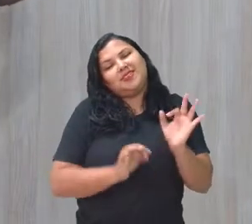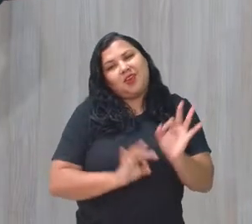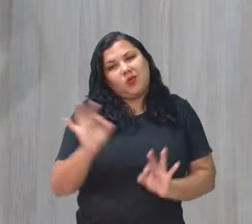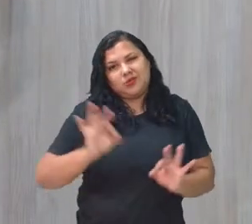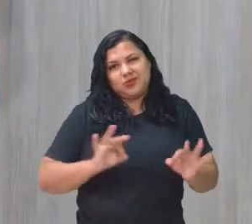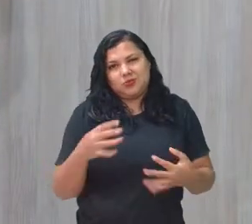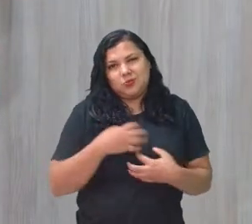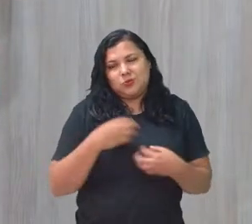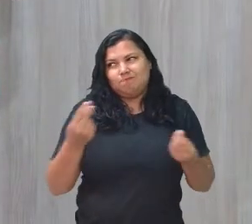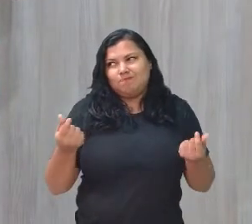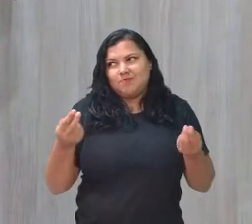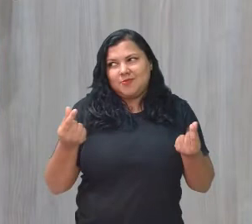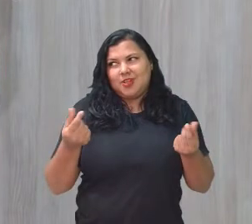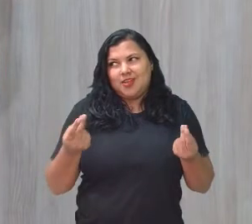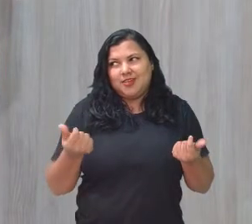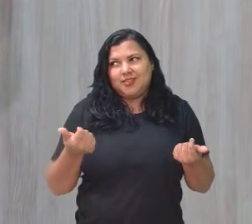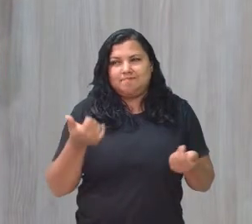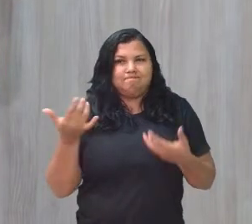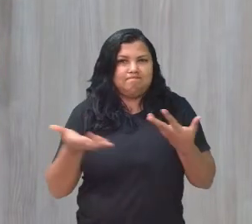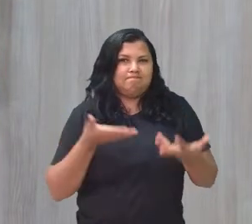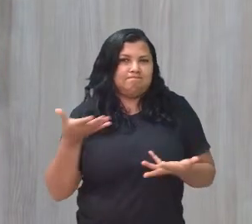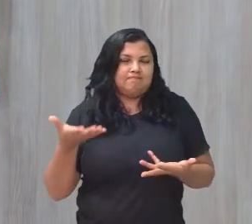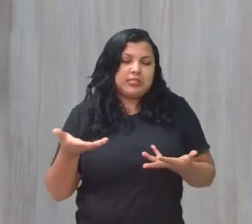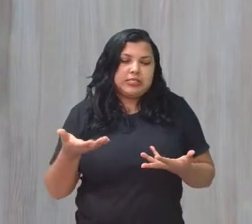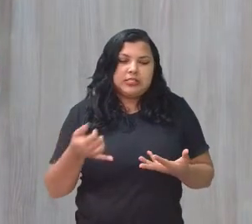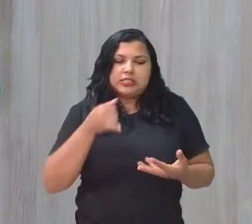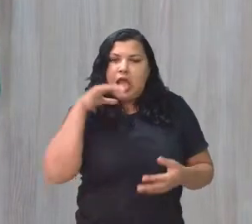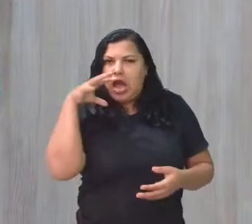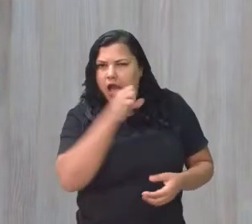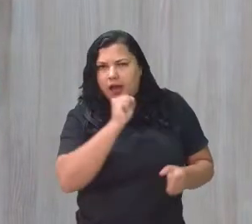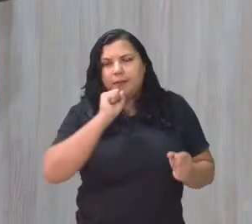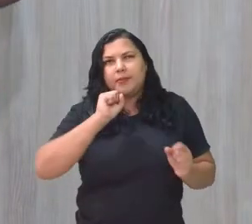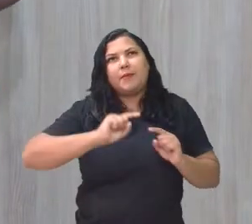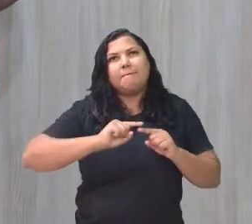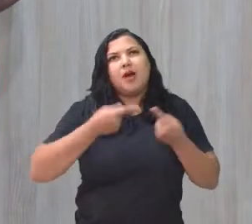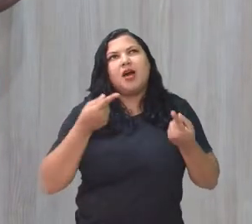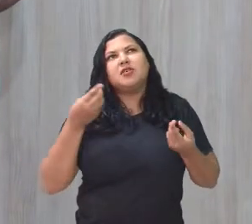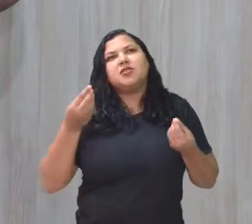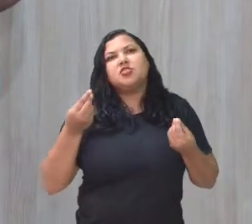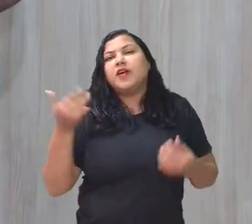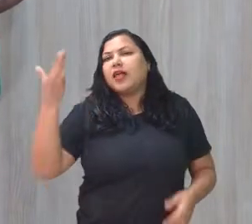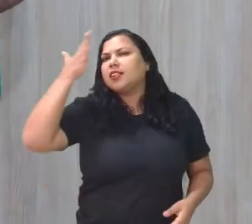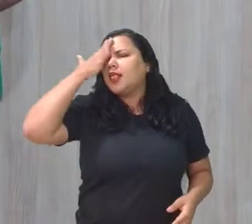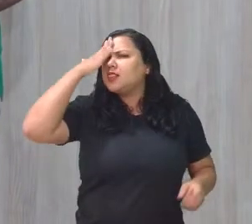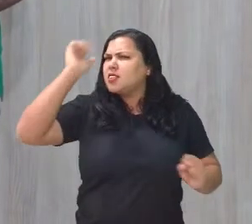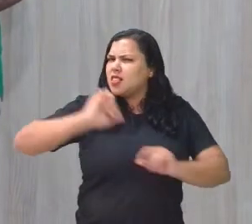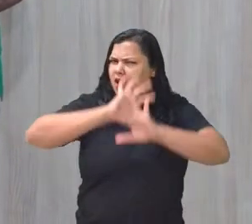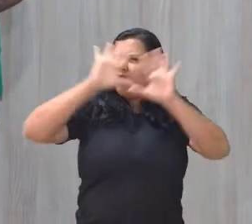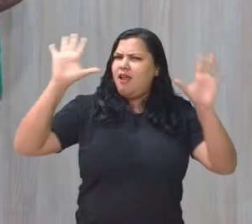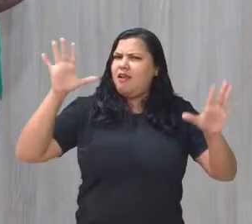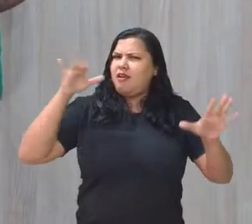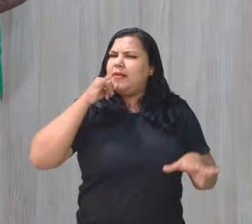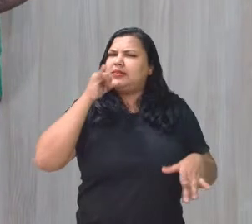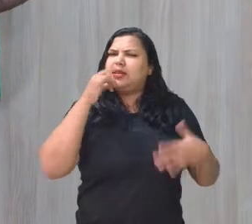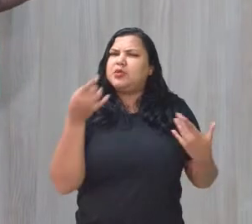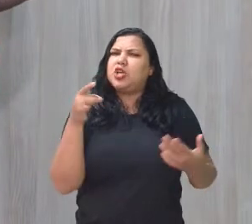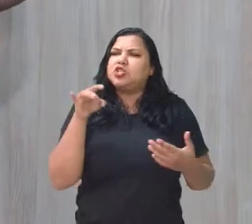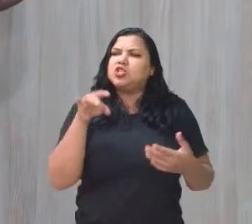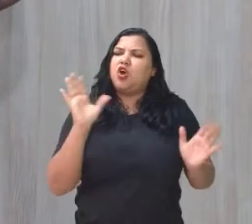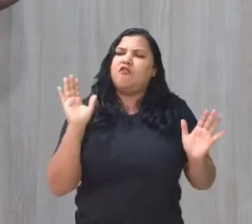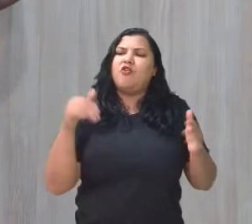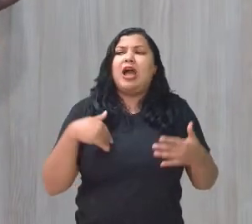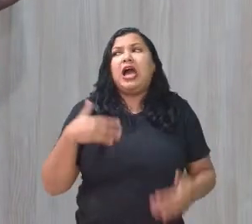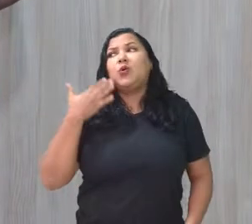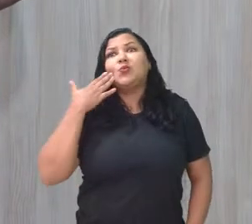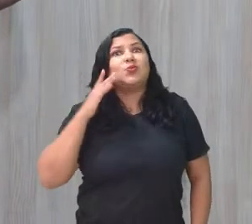de uma forma mais, vamos dizer assim, mesmo sendo rápido e direto, a gente vai tentar entender, para não ficar aquela coisa de funciona, mas